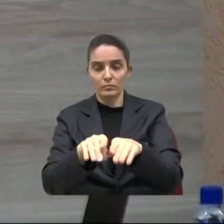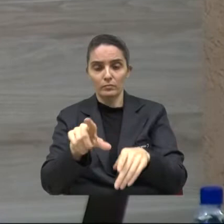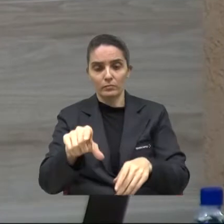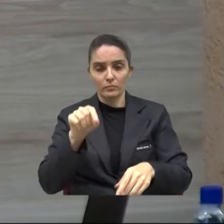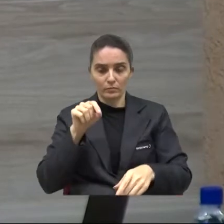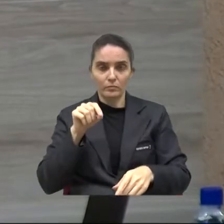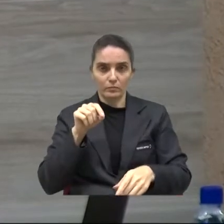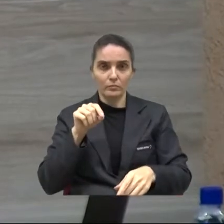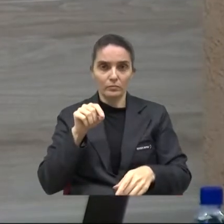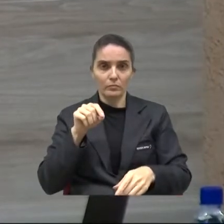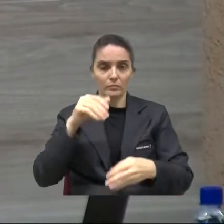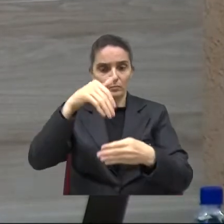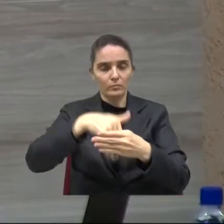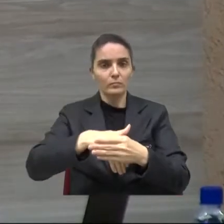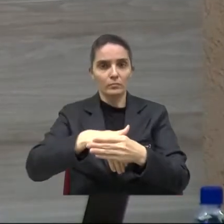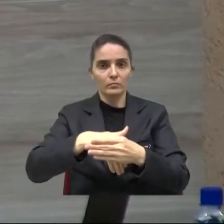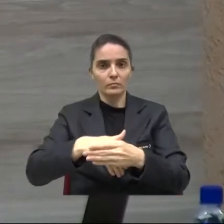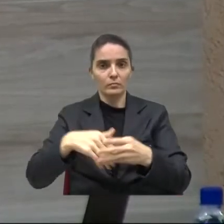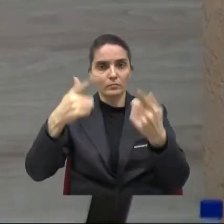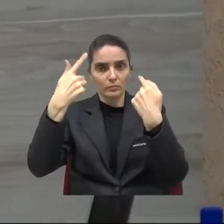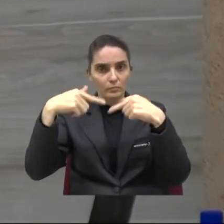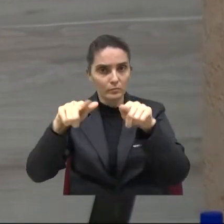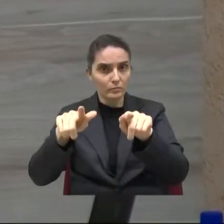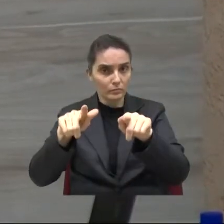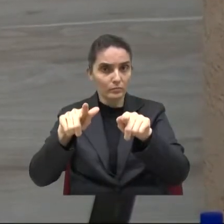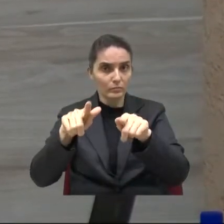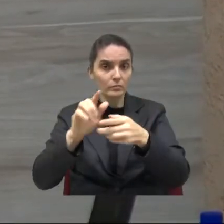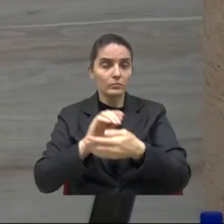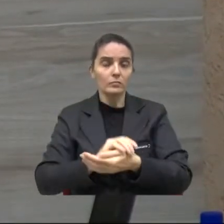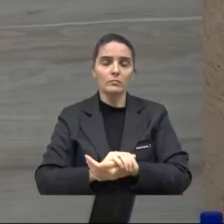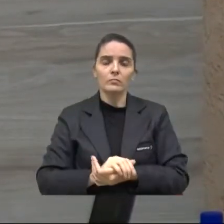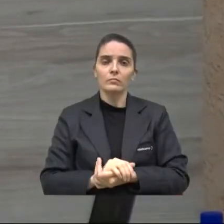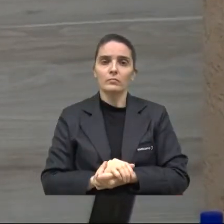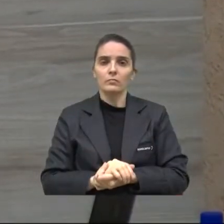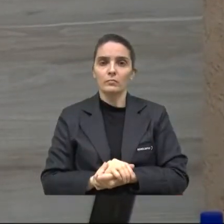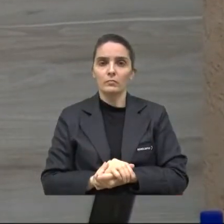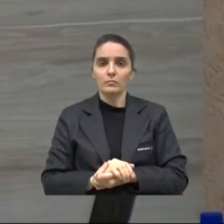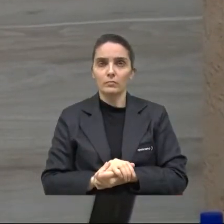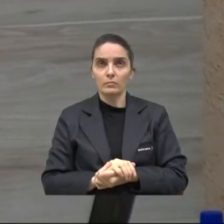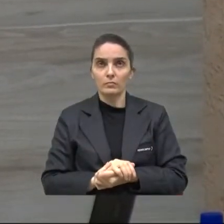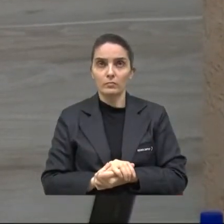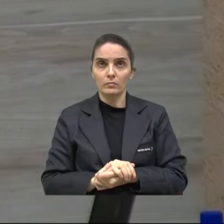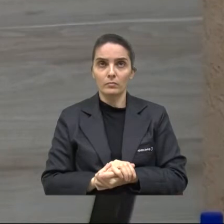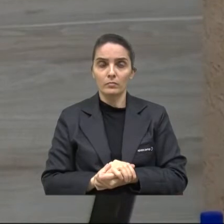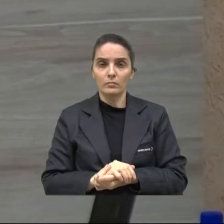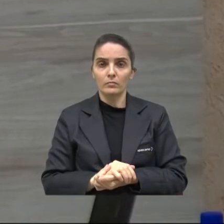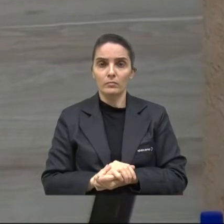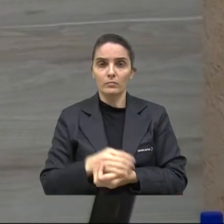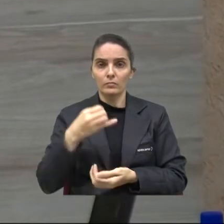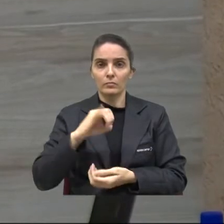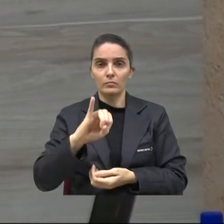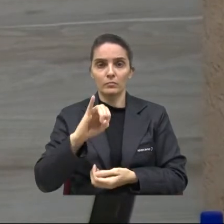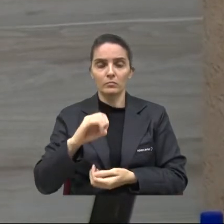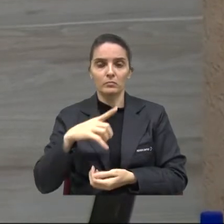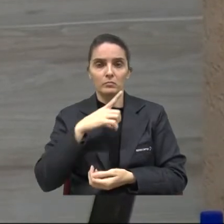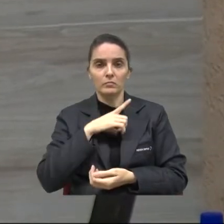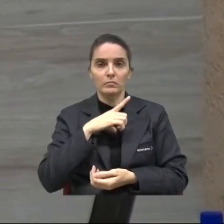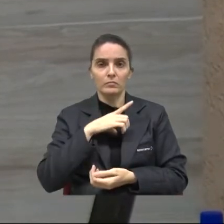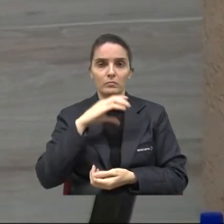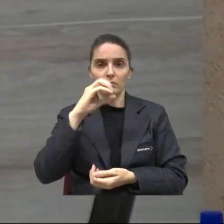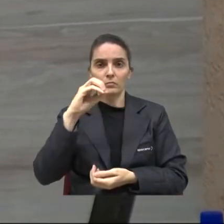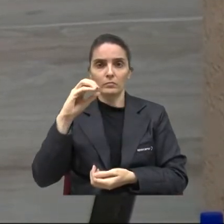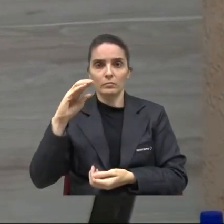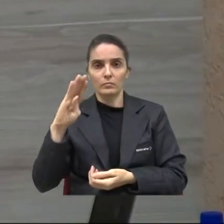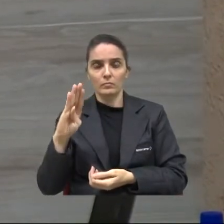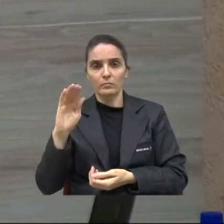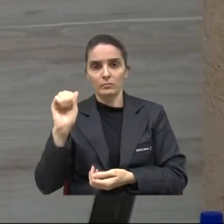mandássemos um repúdio, nem sei se, na verdade, tem até a Ordem dos Advogados do Brasil,